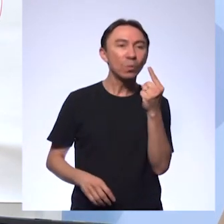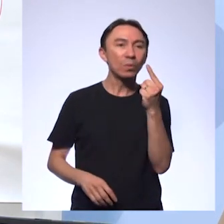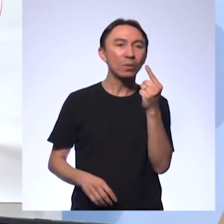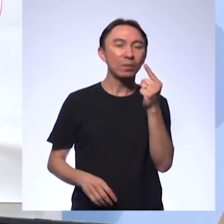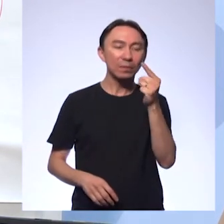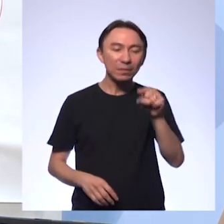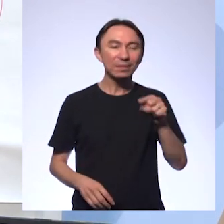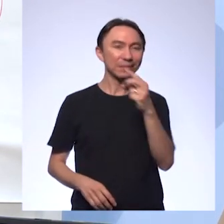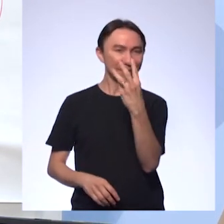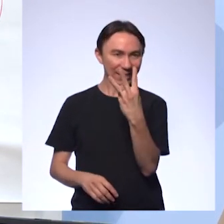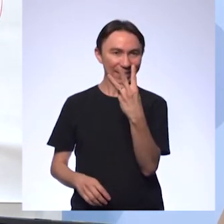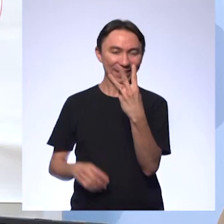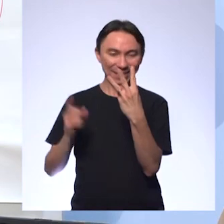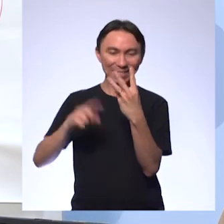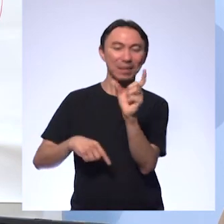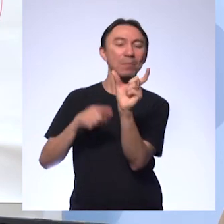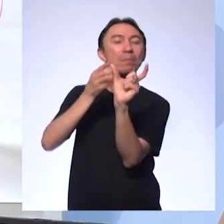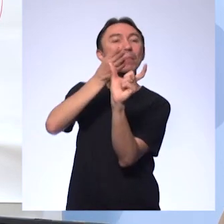vai ser meta.